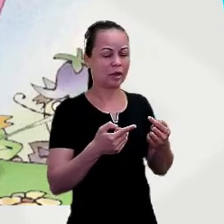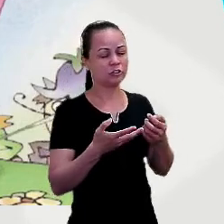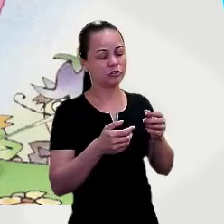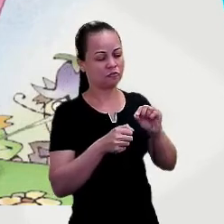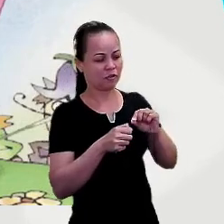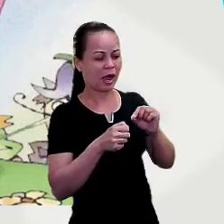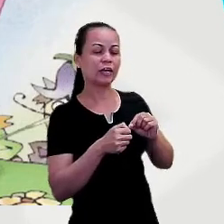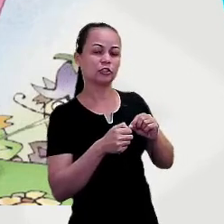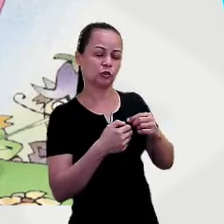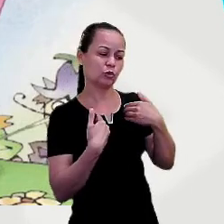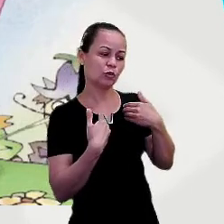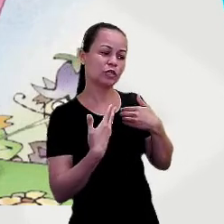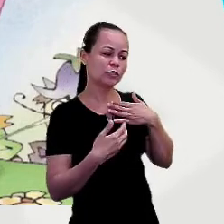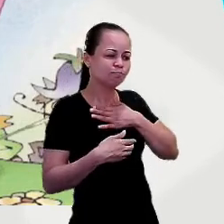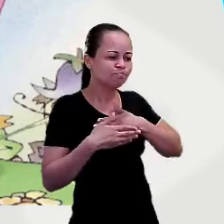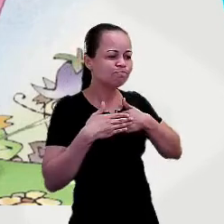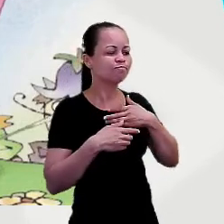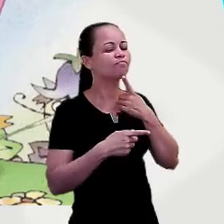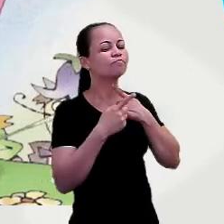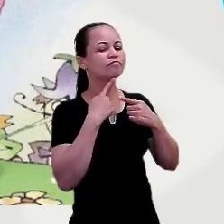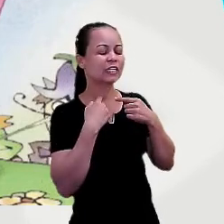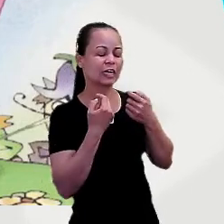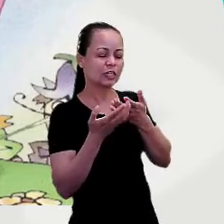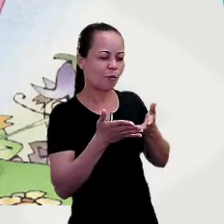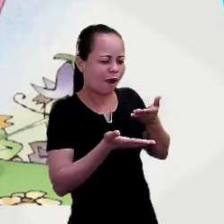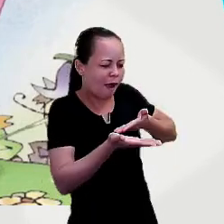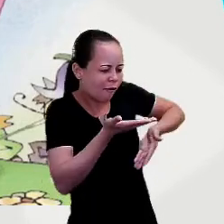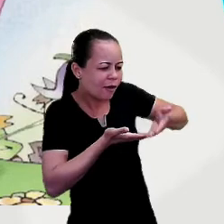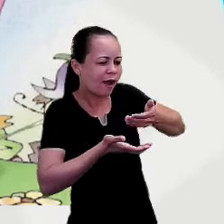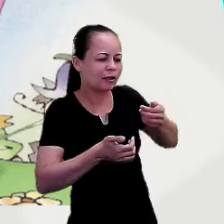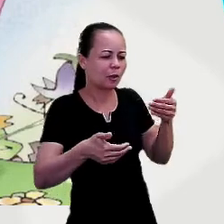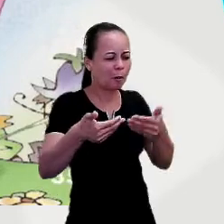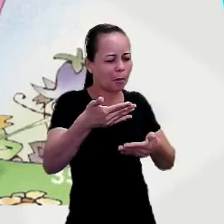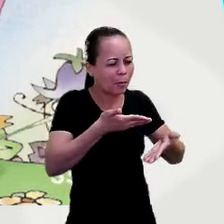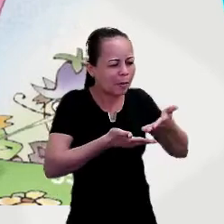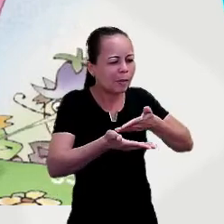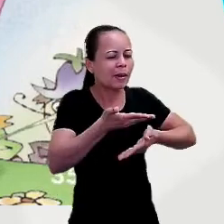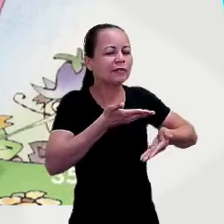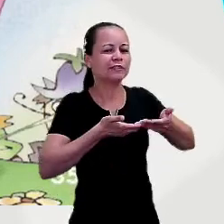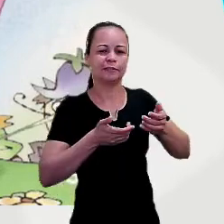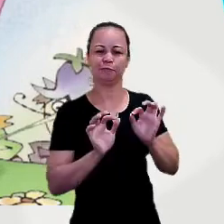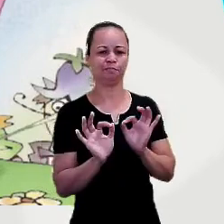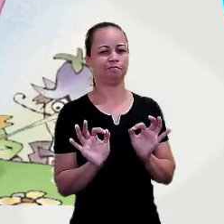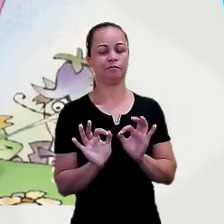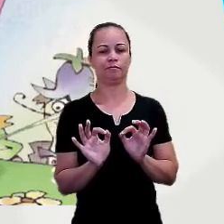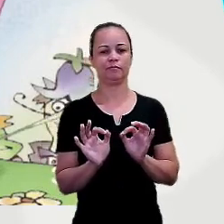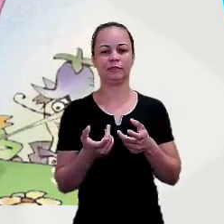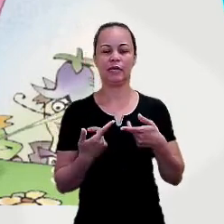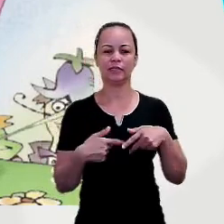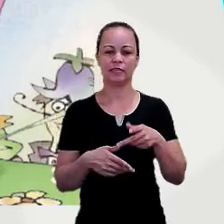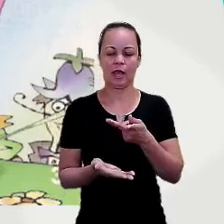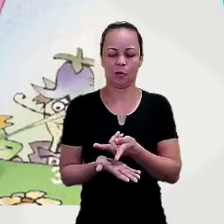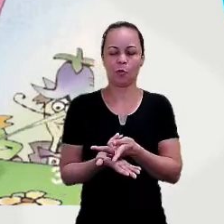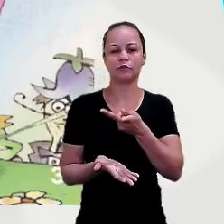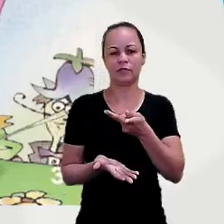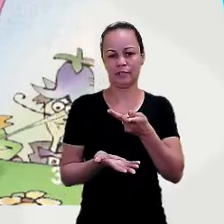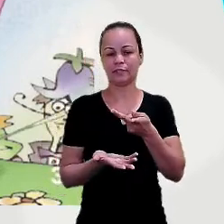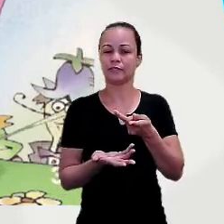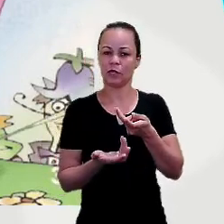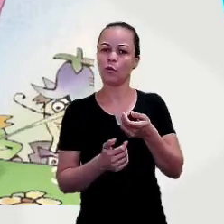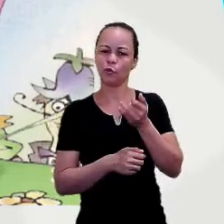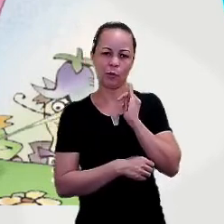convém. Quem não agrada a si mesmo, não pode agradar ninguém. E assim aconteceu o que acabei de